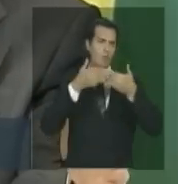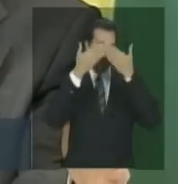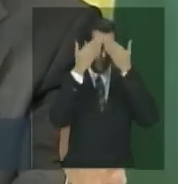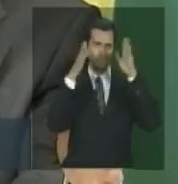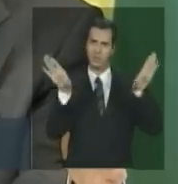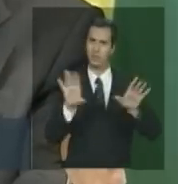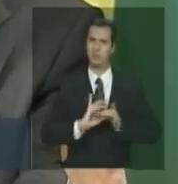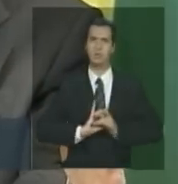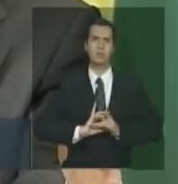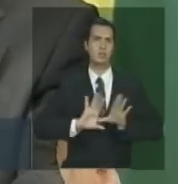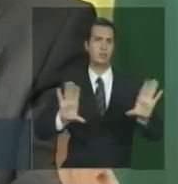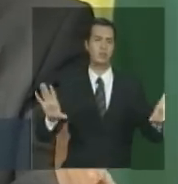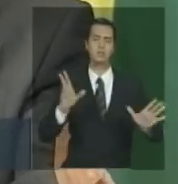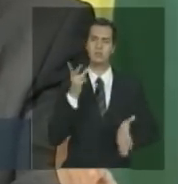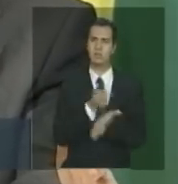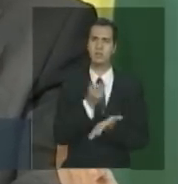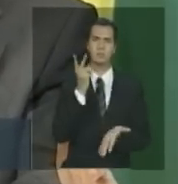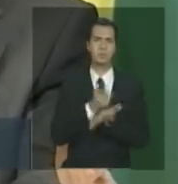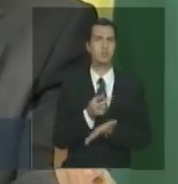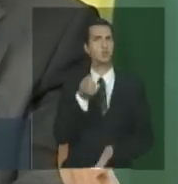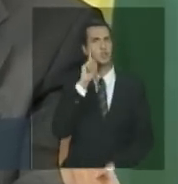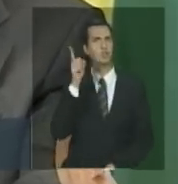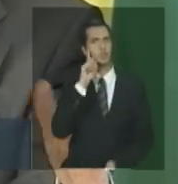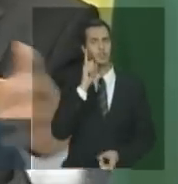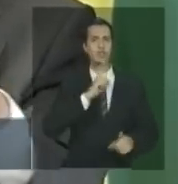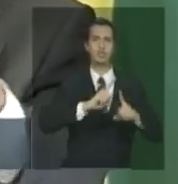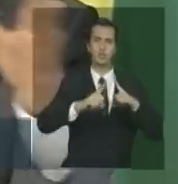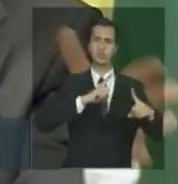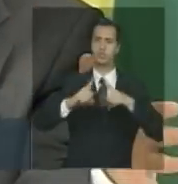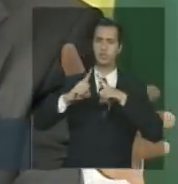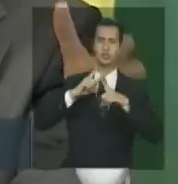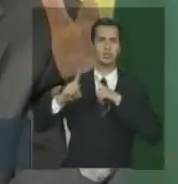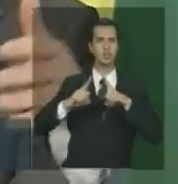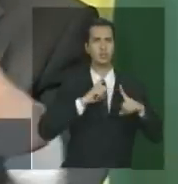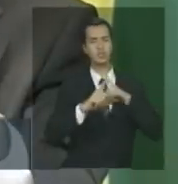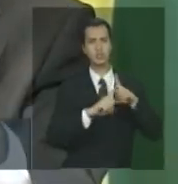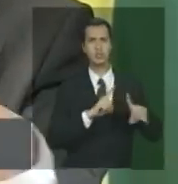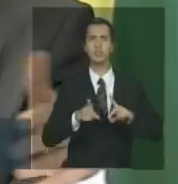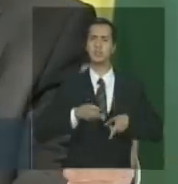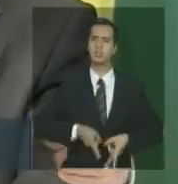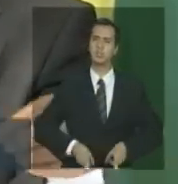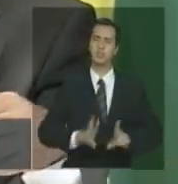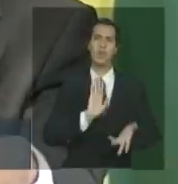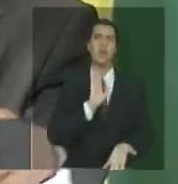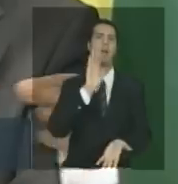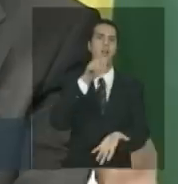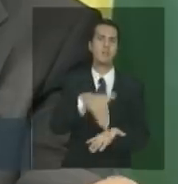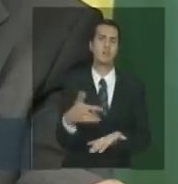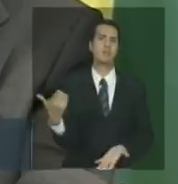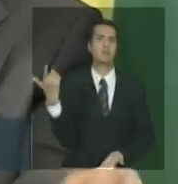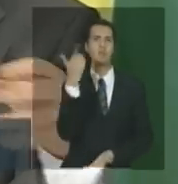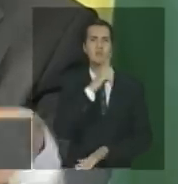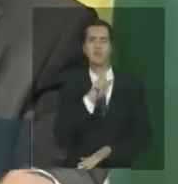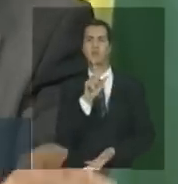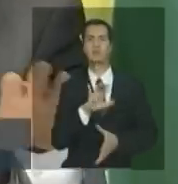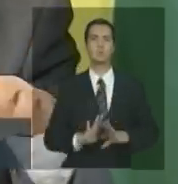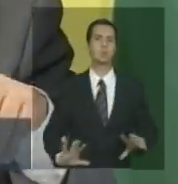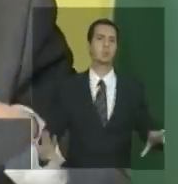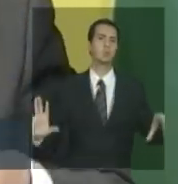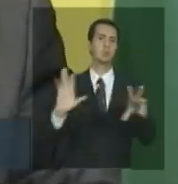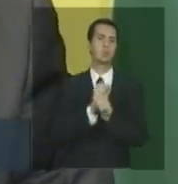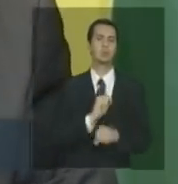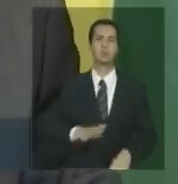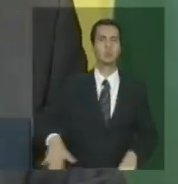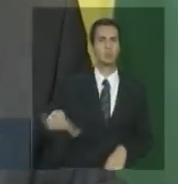todo dia, eu discuto com 2, 3 segmentos e vamos continuar assim até formatar um grande volume de setores com